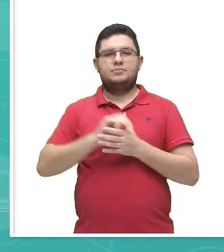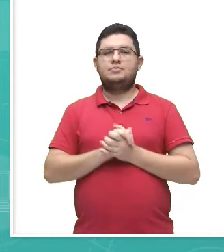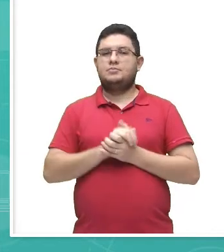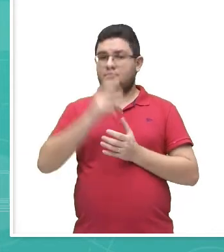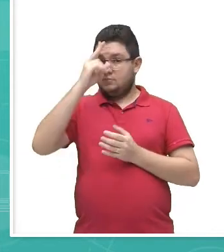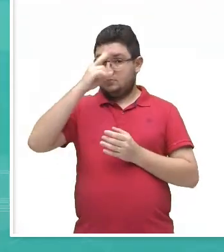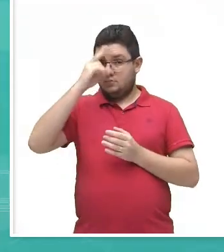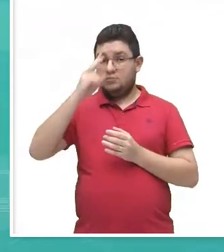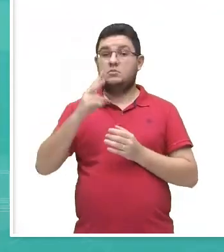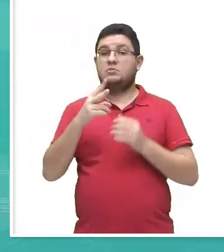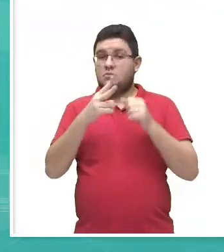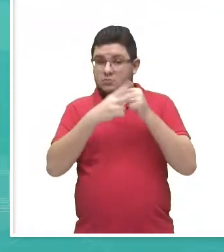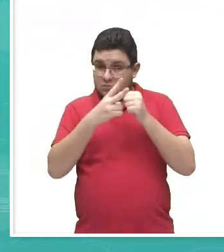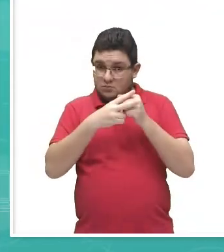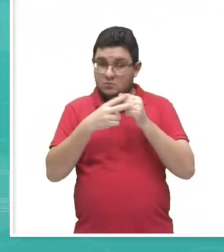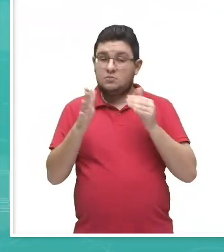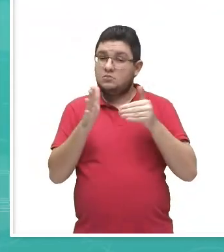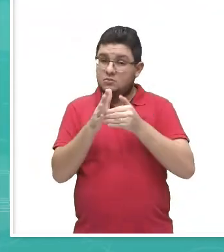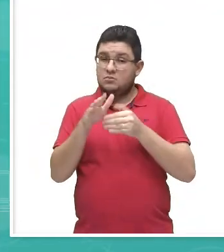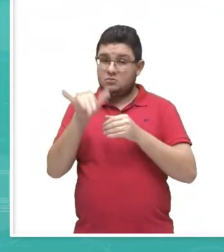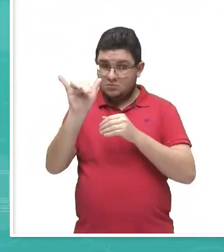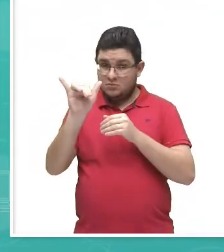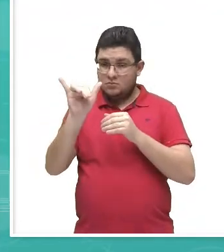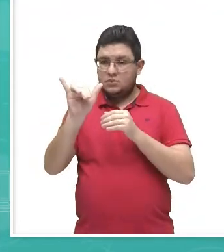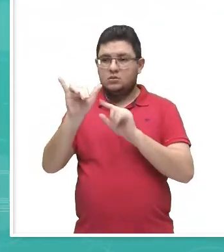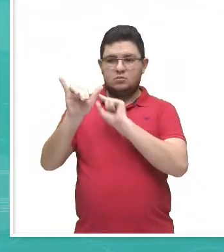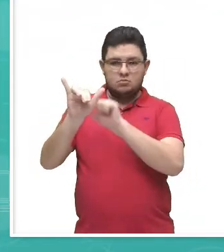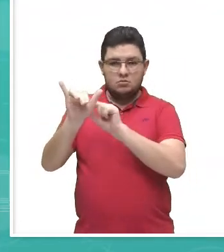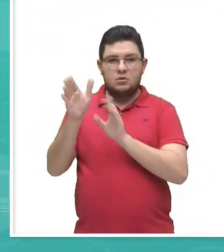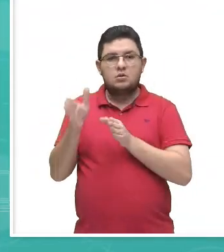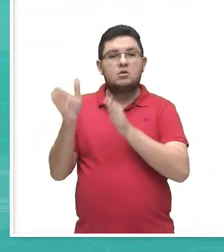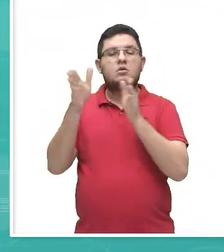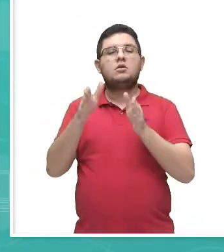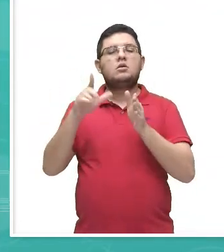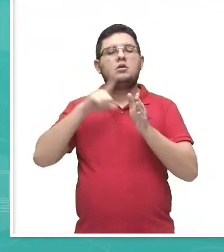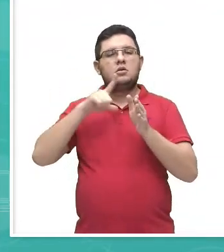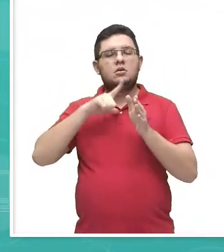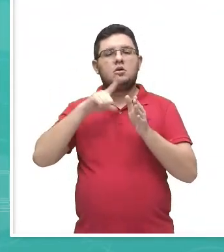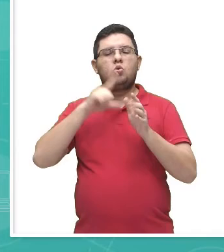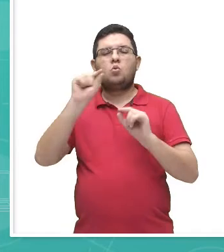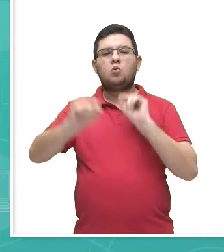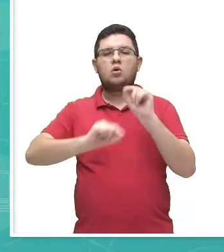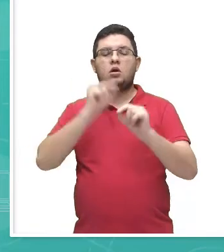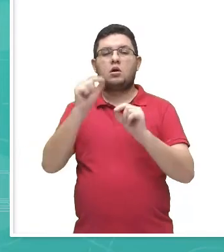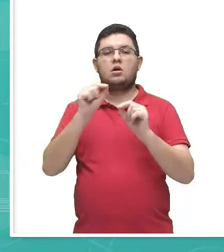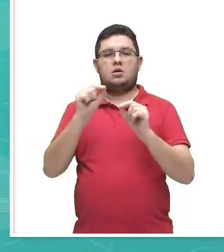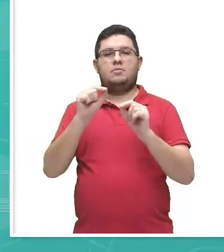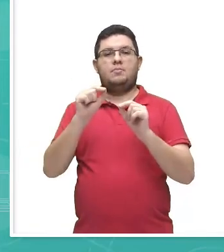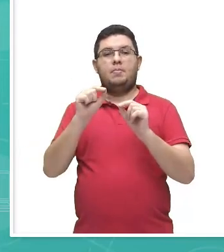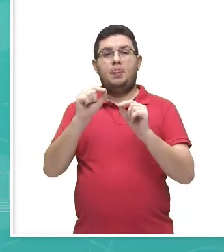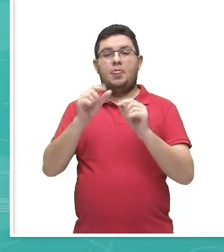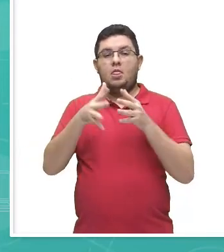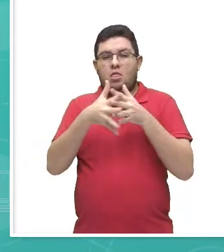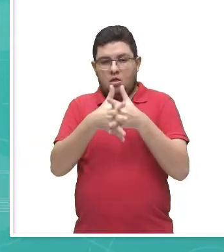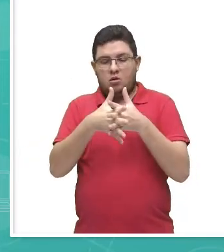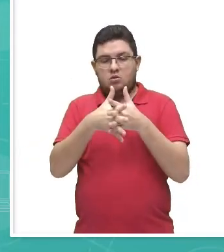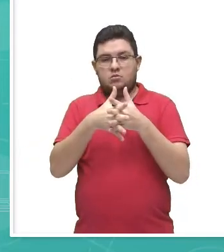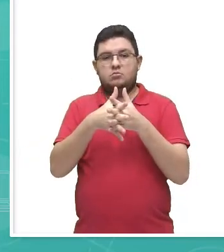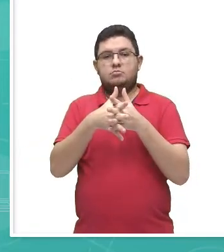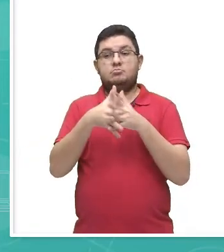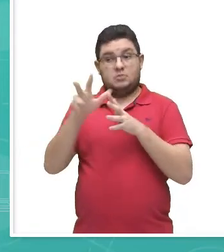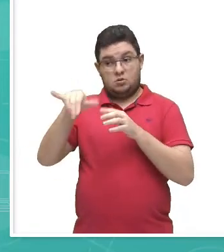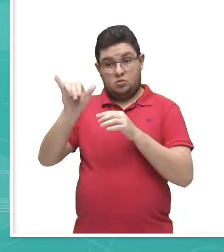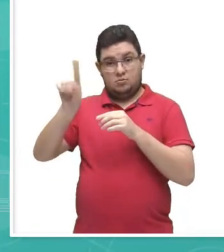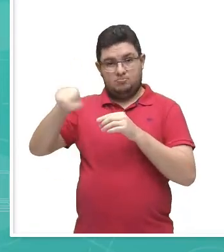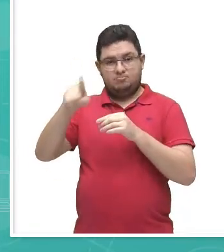em Y, consoante Y, eu devo substituir o Y por IES. Agora, se esse verbo que está